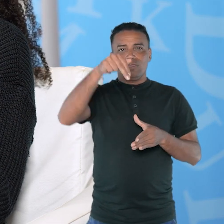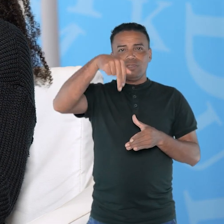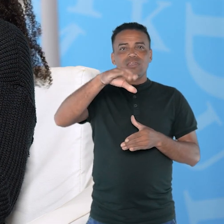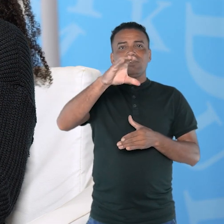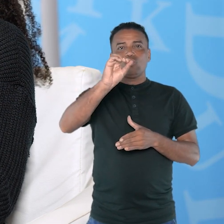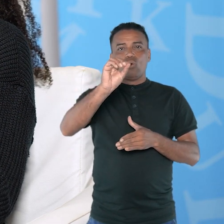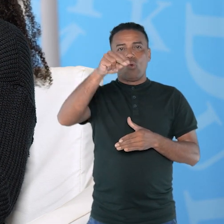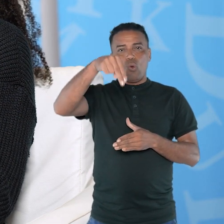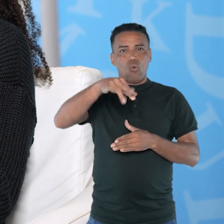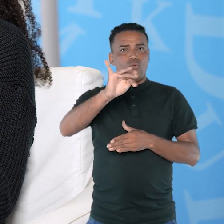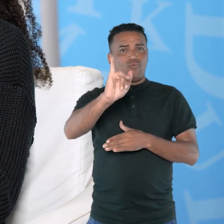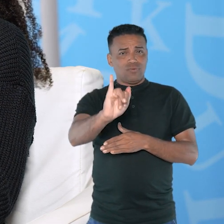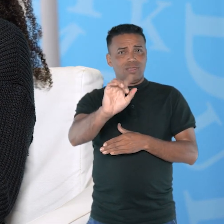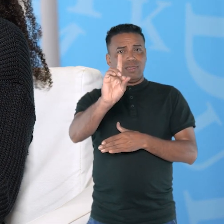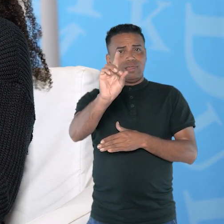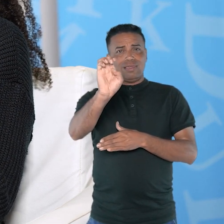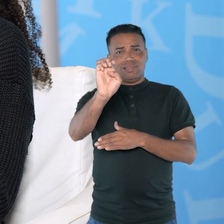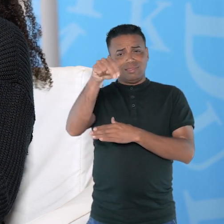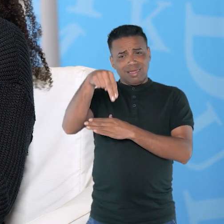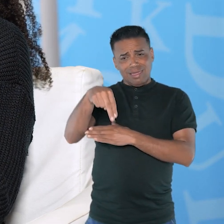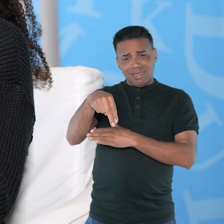ela sempre vai beber muito dessa